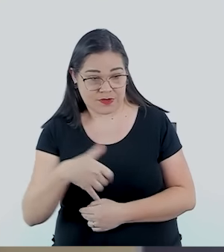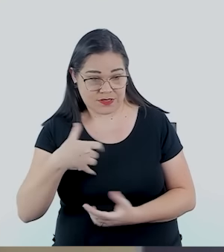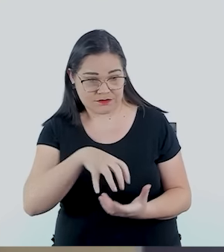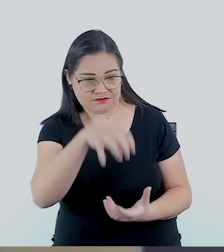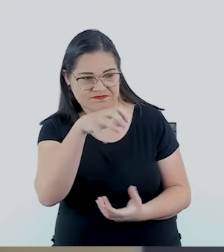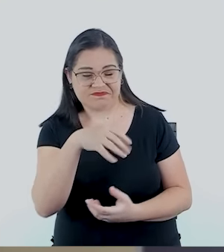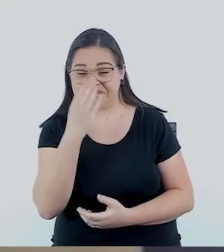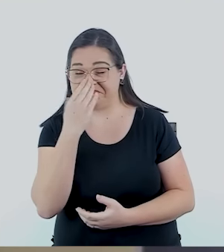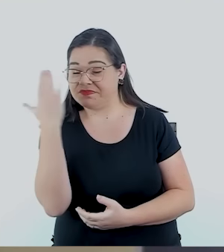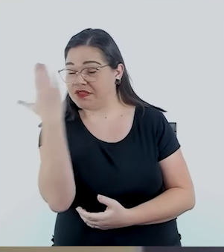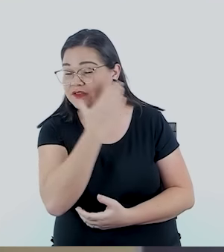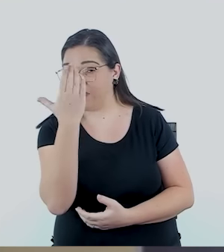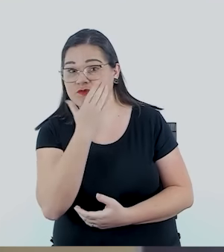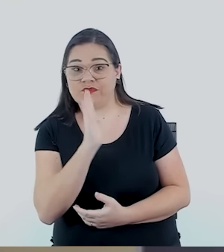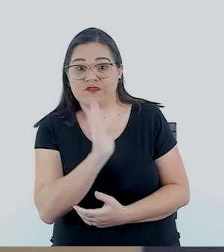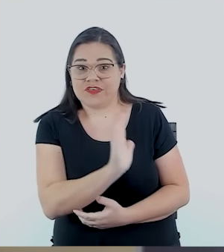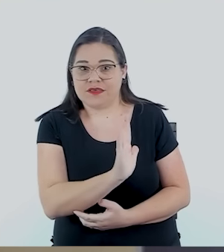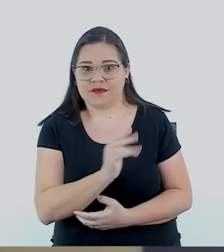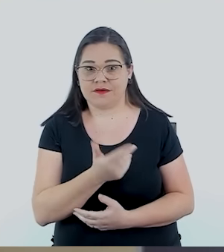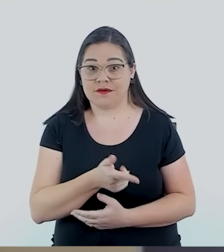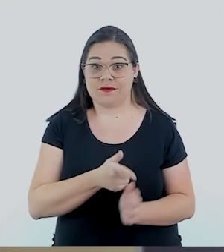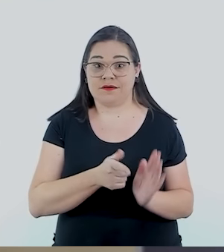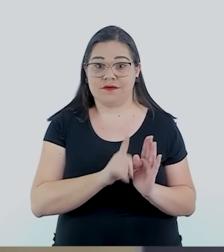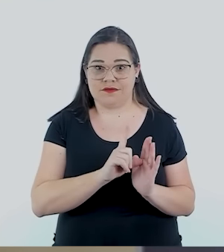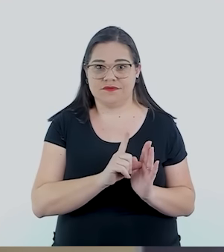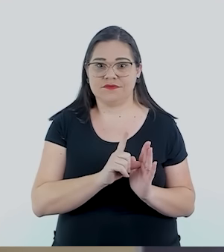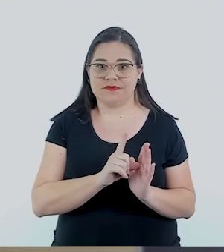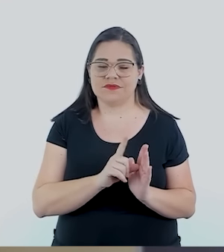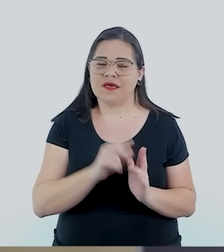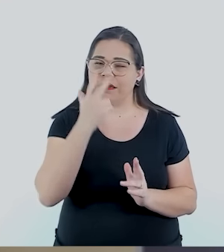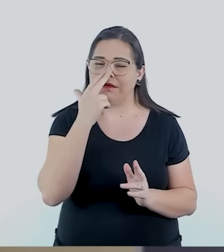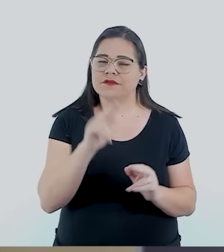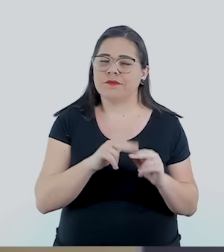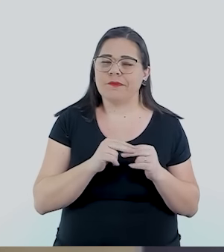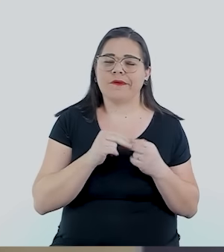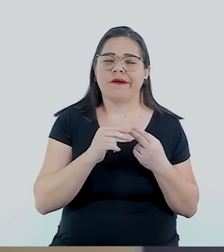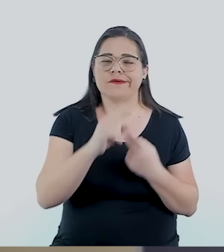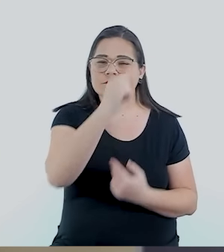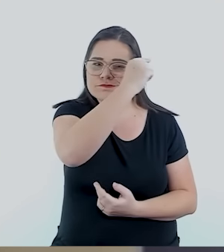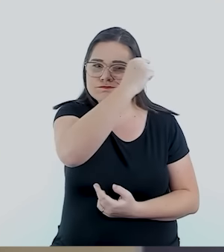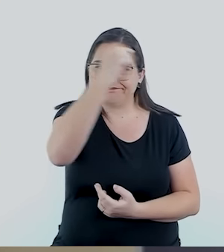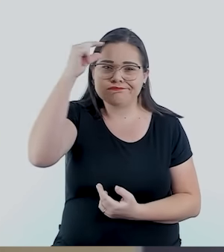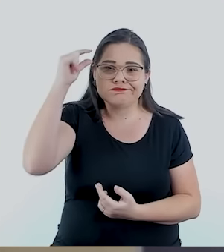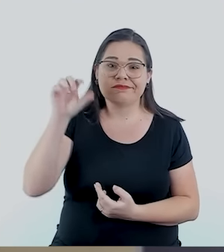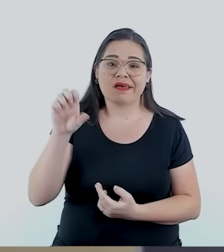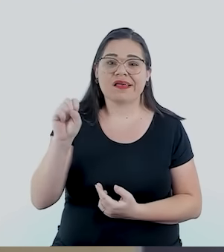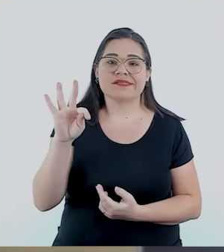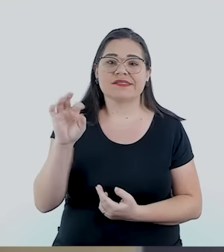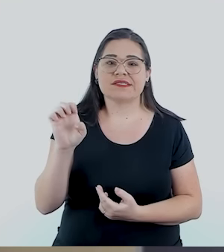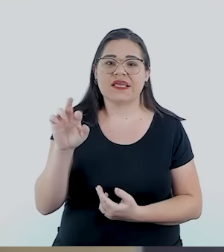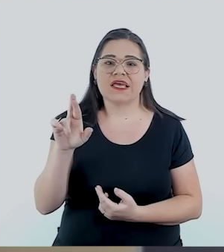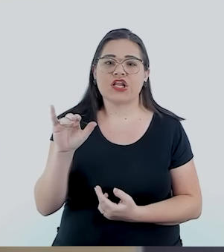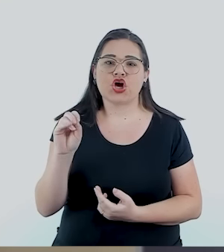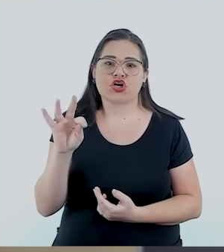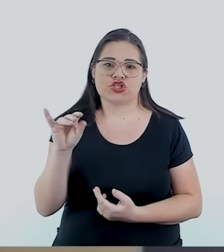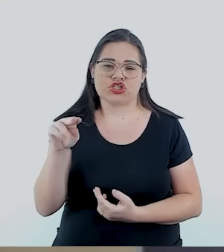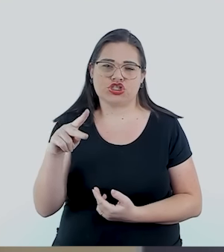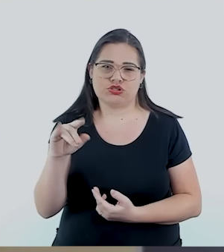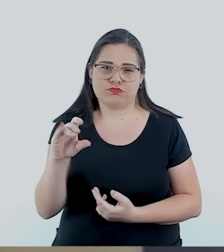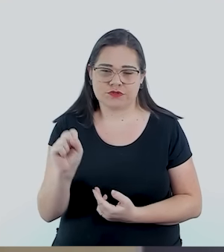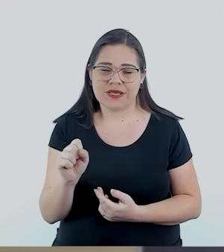pessoas mais maduras né Eh a acho que isso tinha a ver com o estereótipos né então da vovó fazendo tricô né do